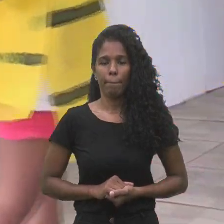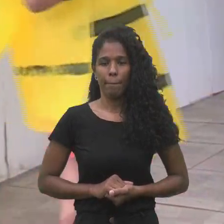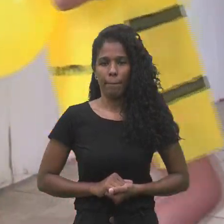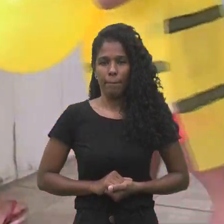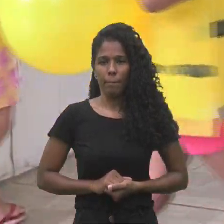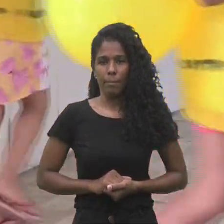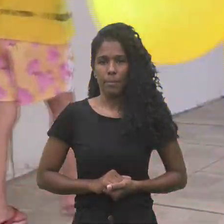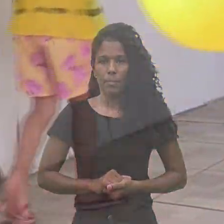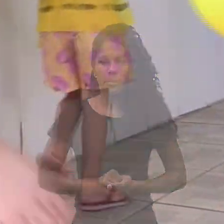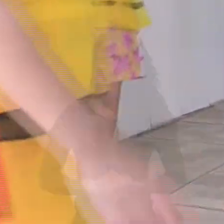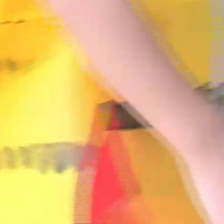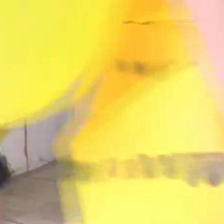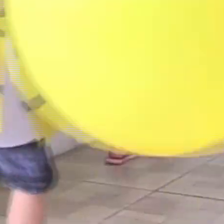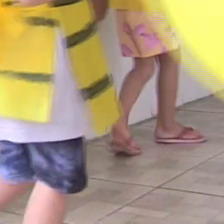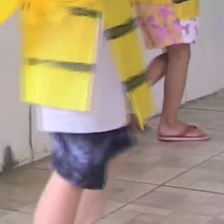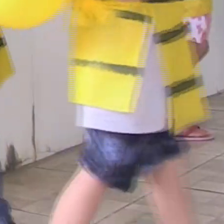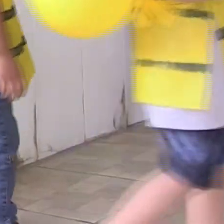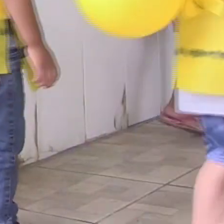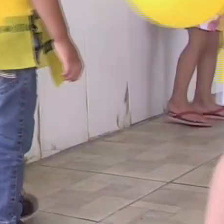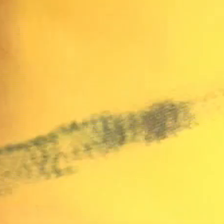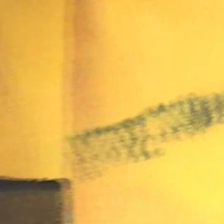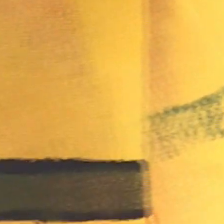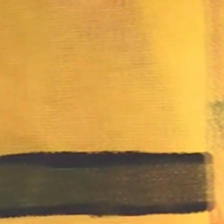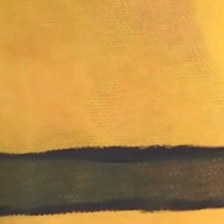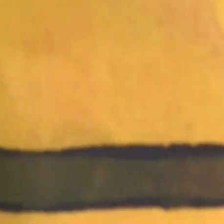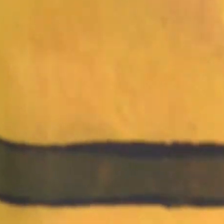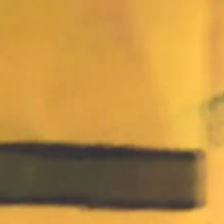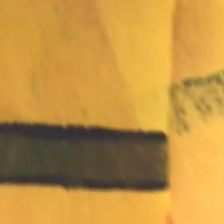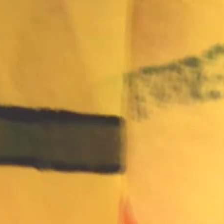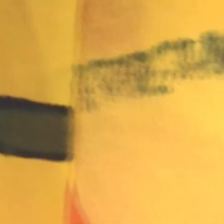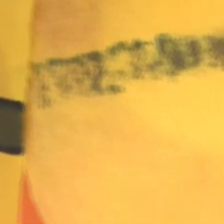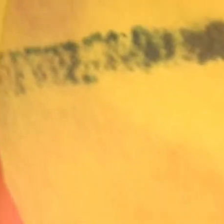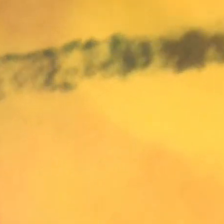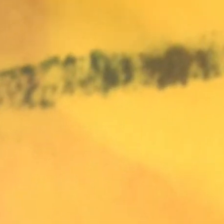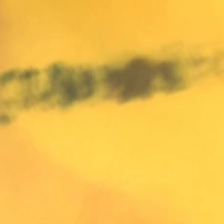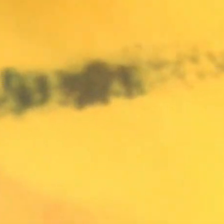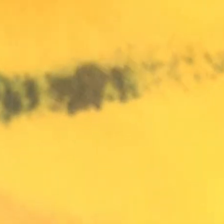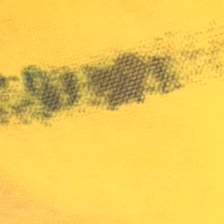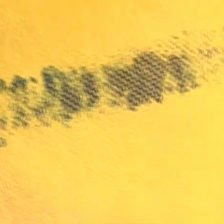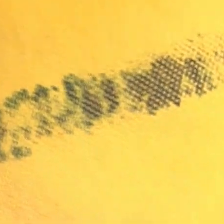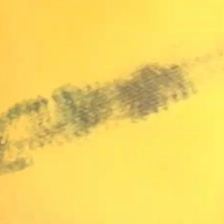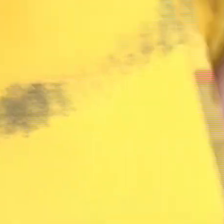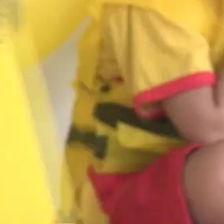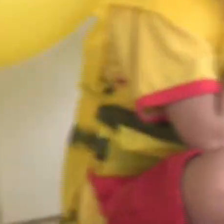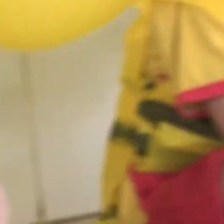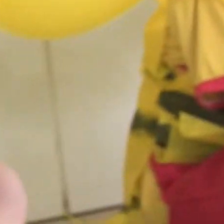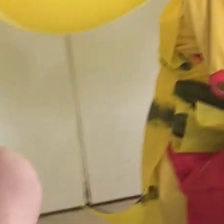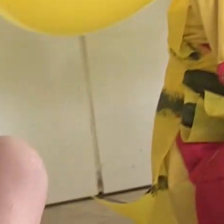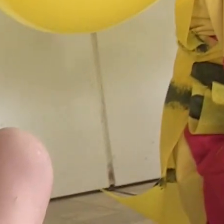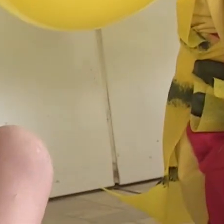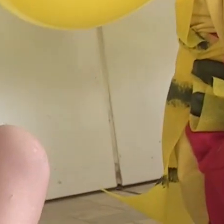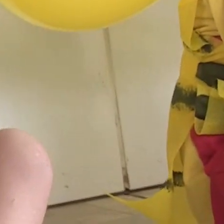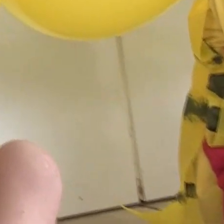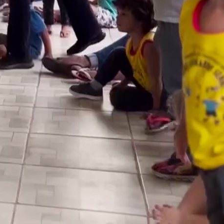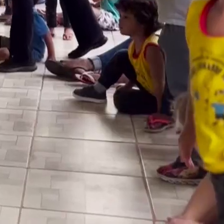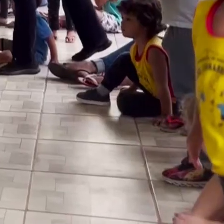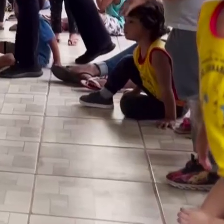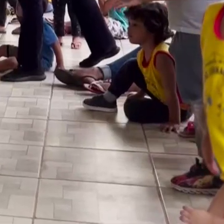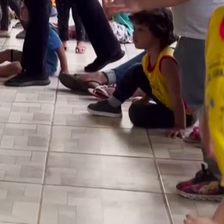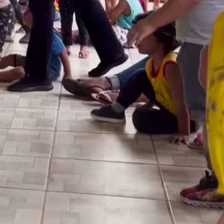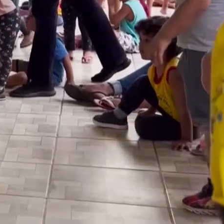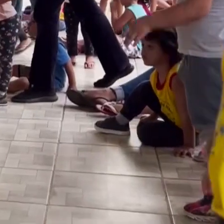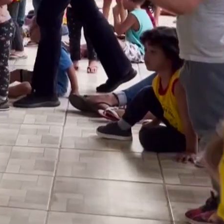dão mel. As abelhas do céu, venham ver como dão mel. As abelhas do céu.